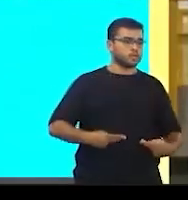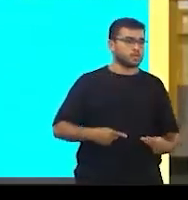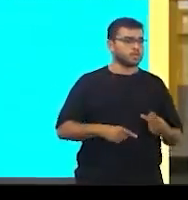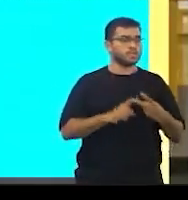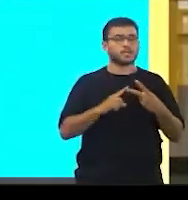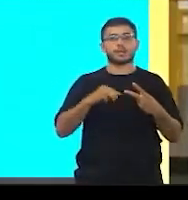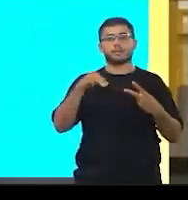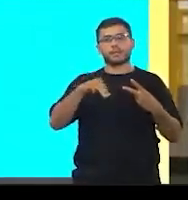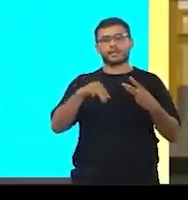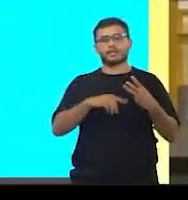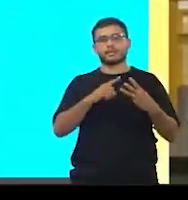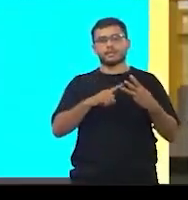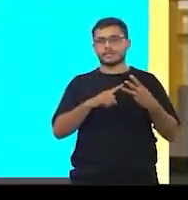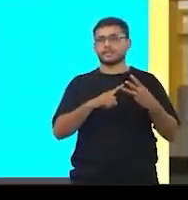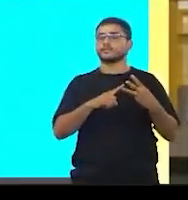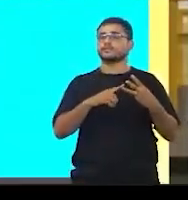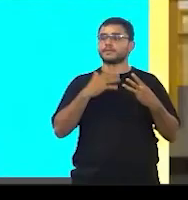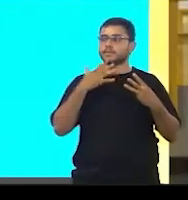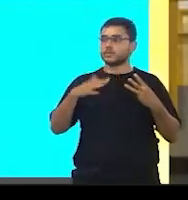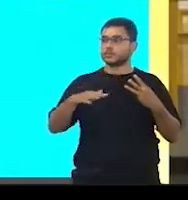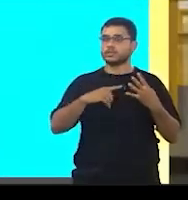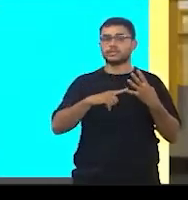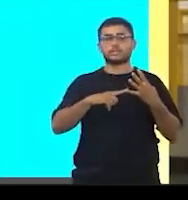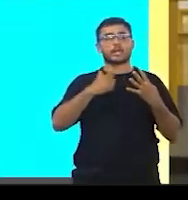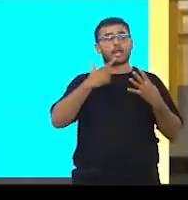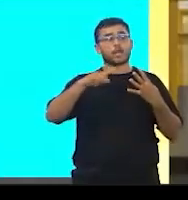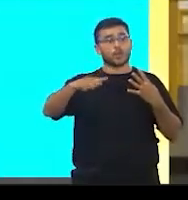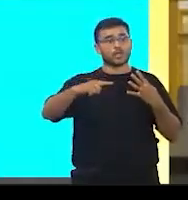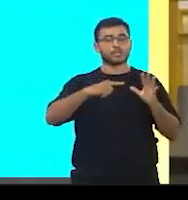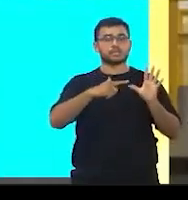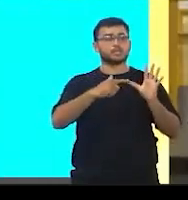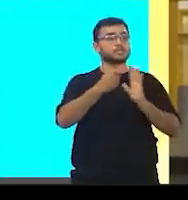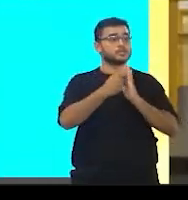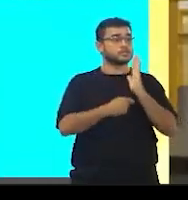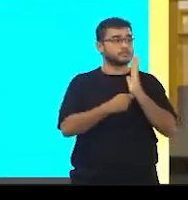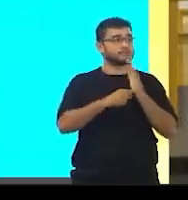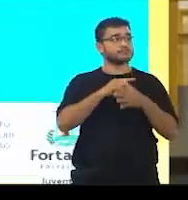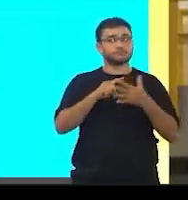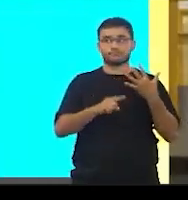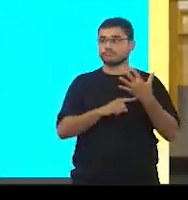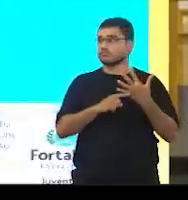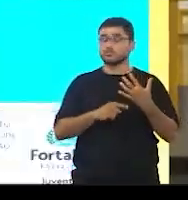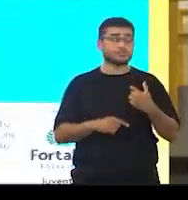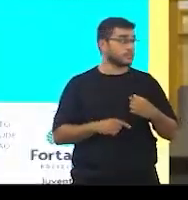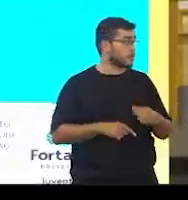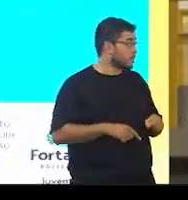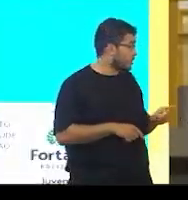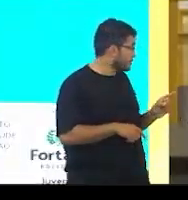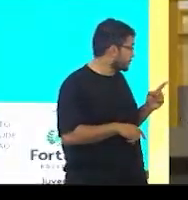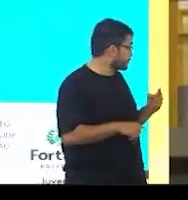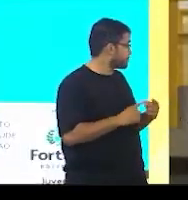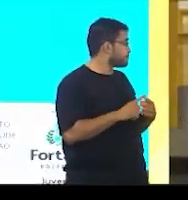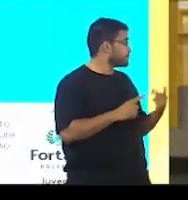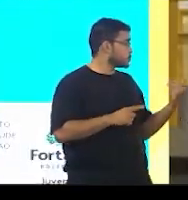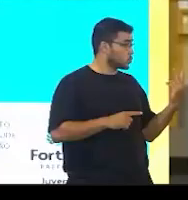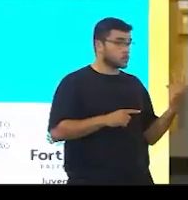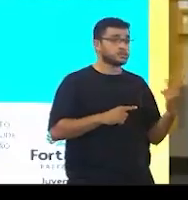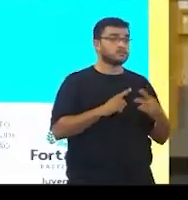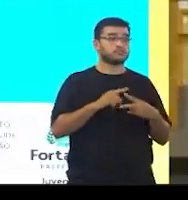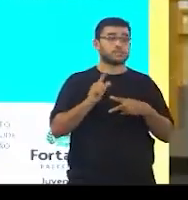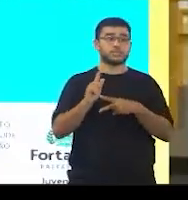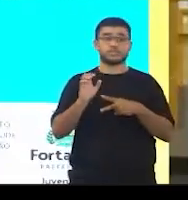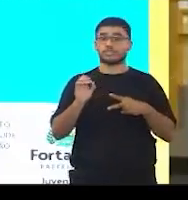matemática, natureza, linguagens e redação, né? Então hoje teremos o professor George e o Marden falando